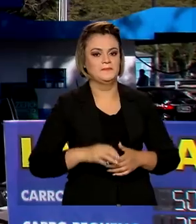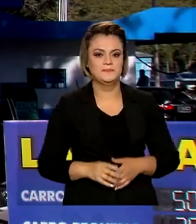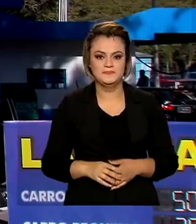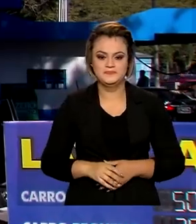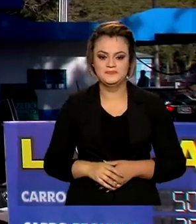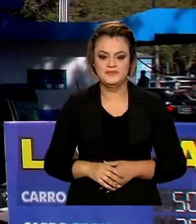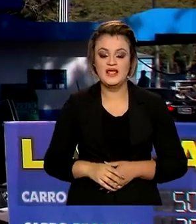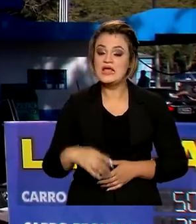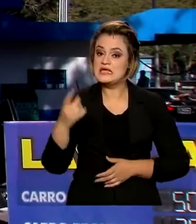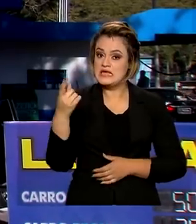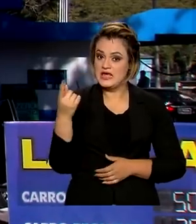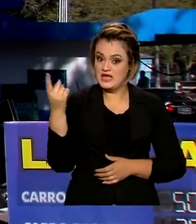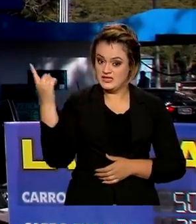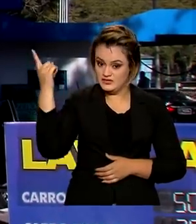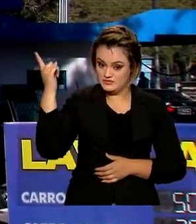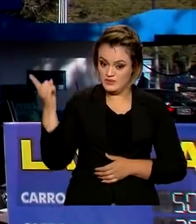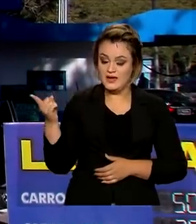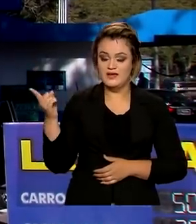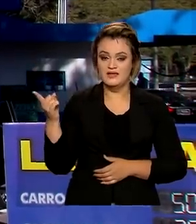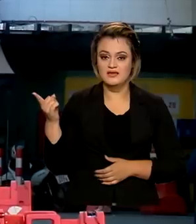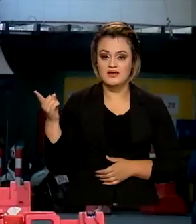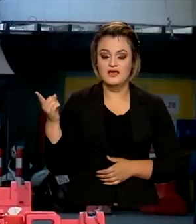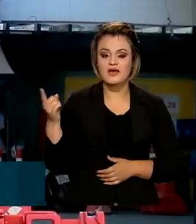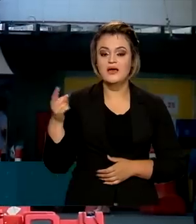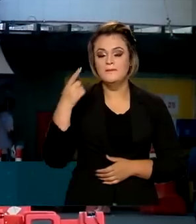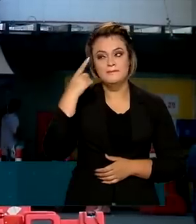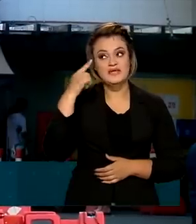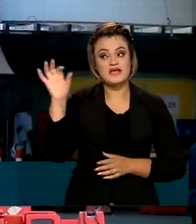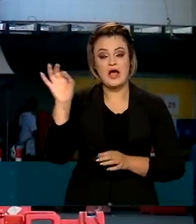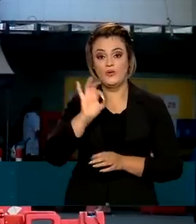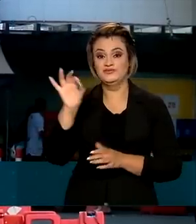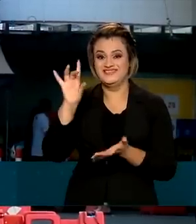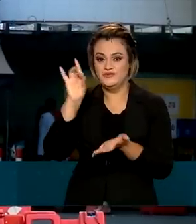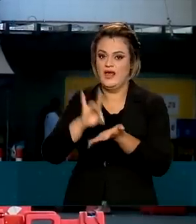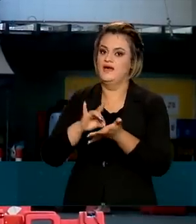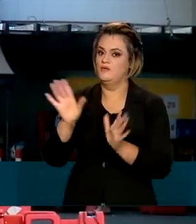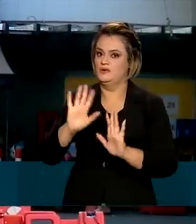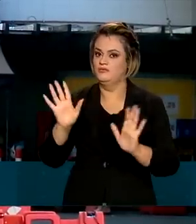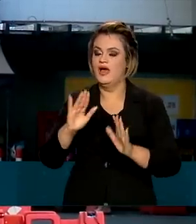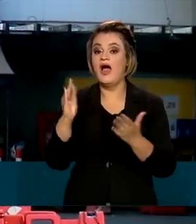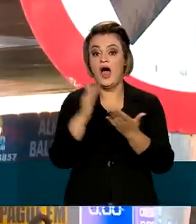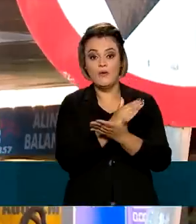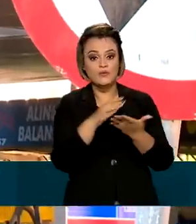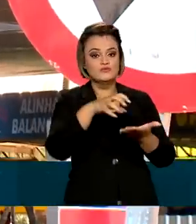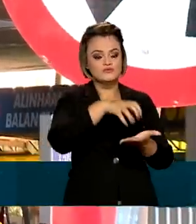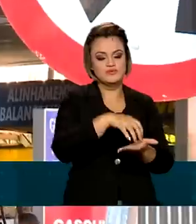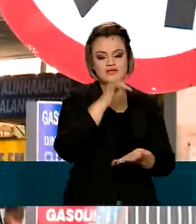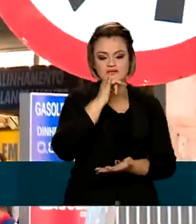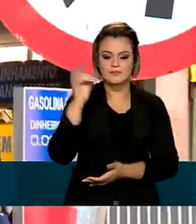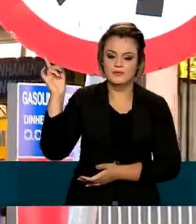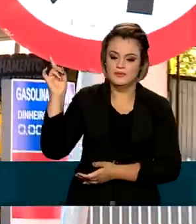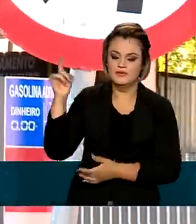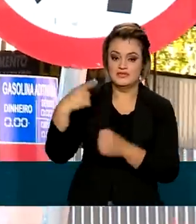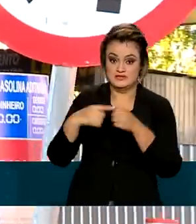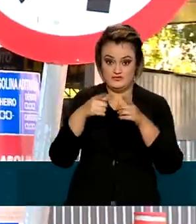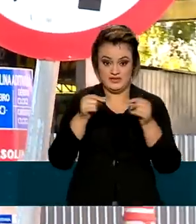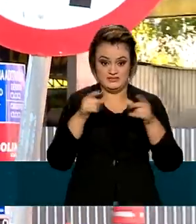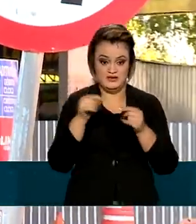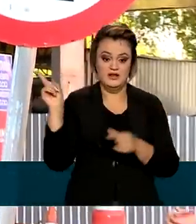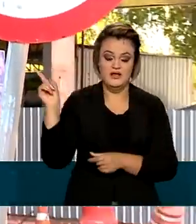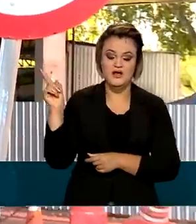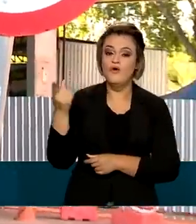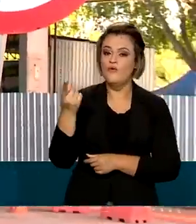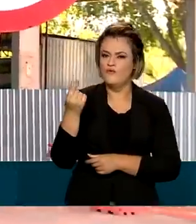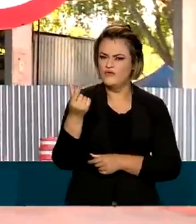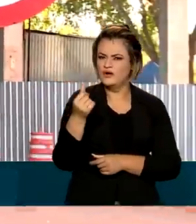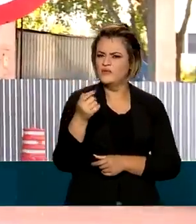2,3%. Esses números não levam em consideração as cotações em tempo real. Em alguns postos, como esse aqui em Brasília, a cotação